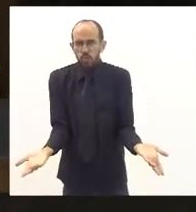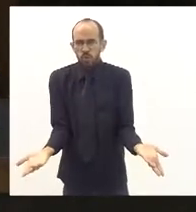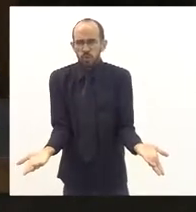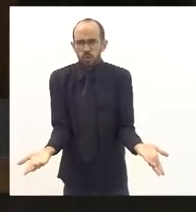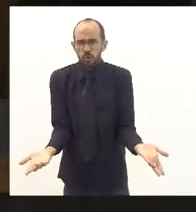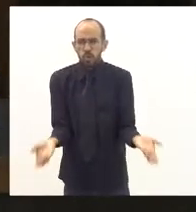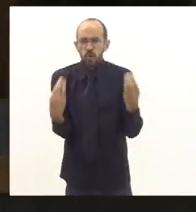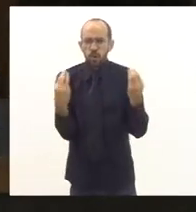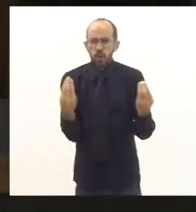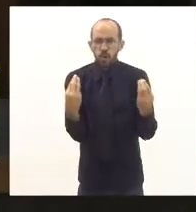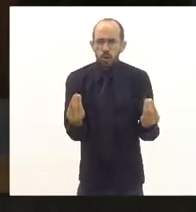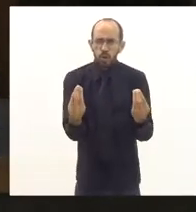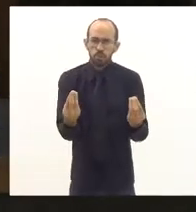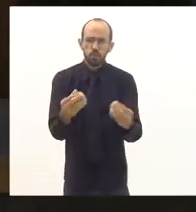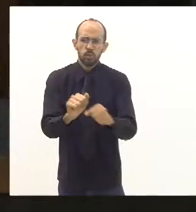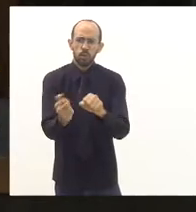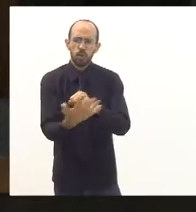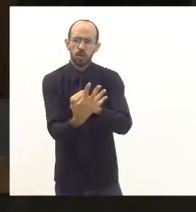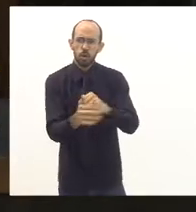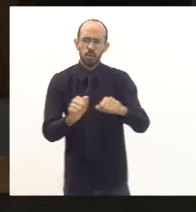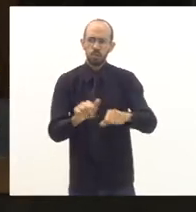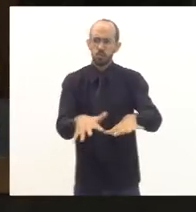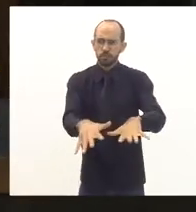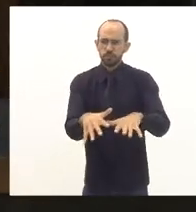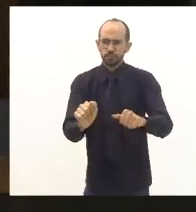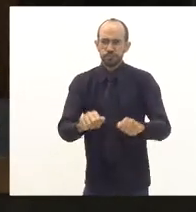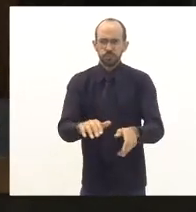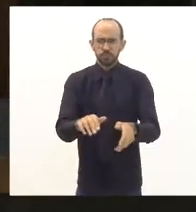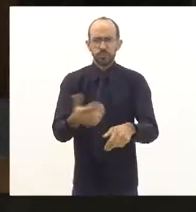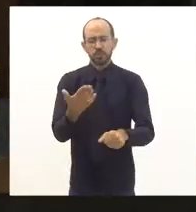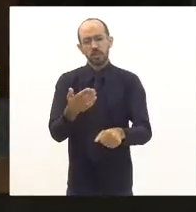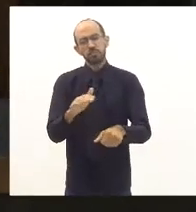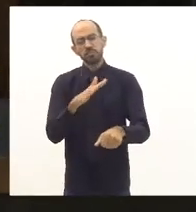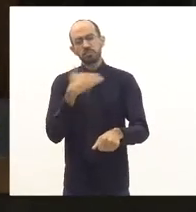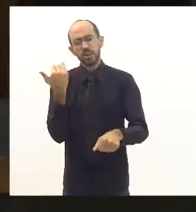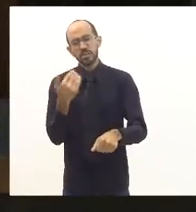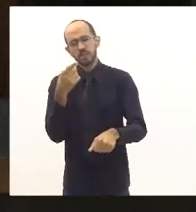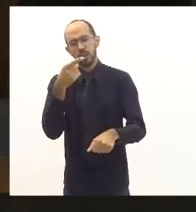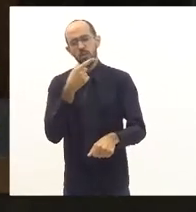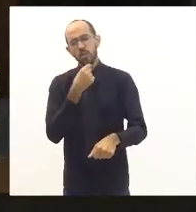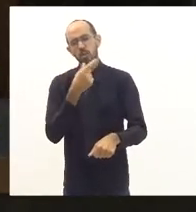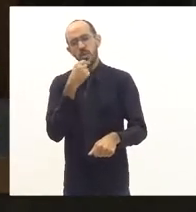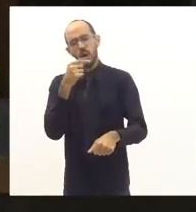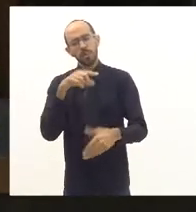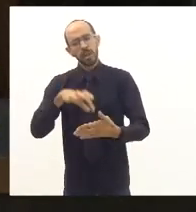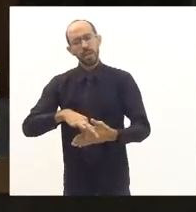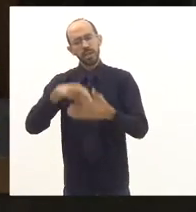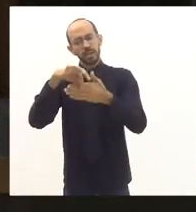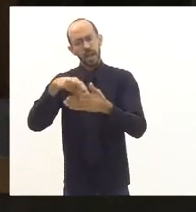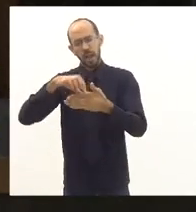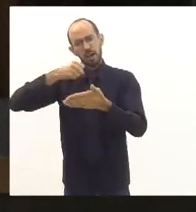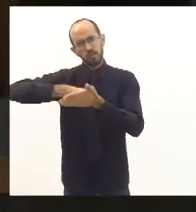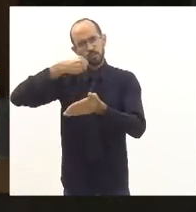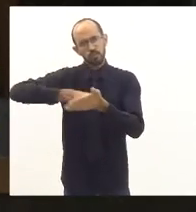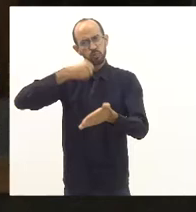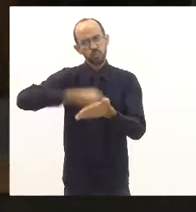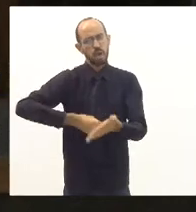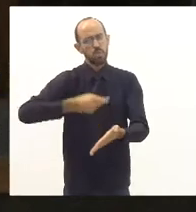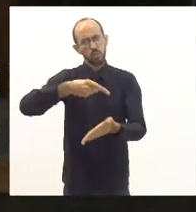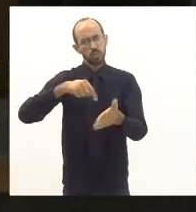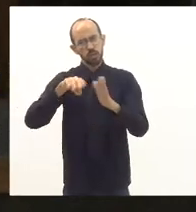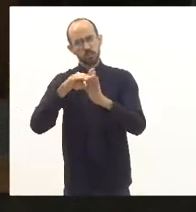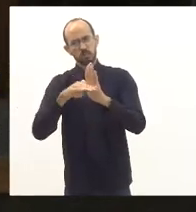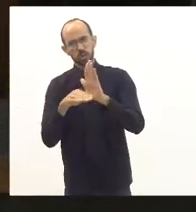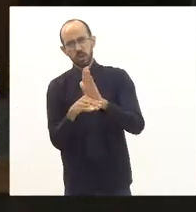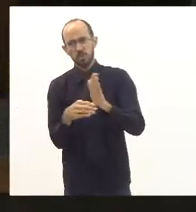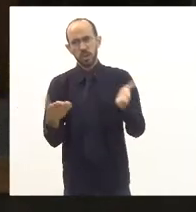no processo da Covid, a gente teve a perda do Chalub, que era o cara que levantava a pauta desse programa lá,